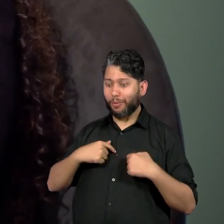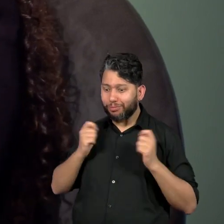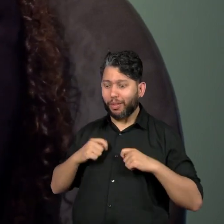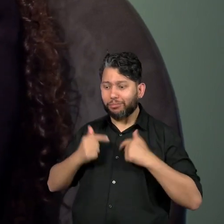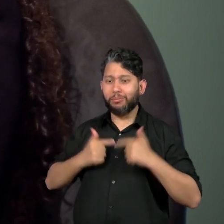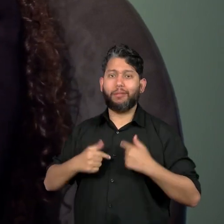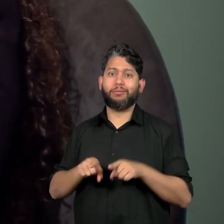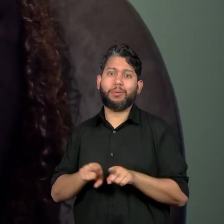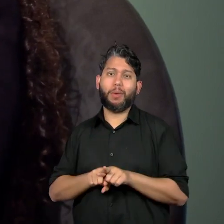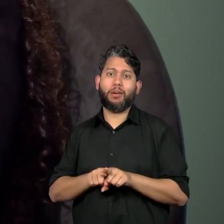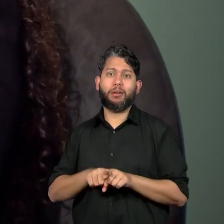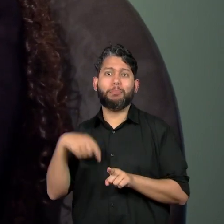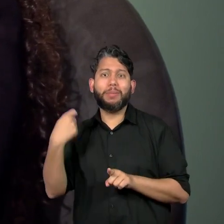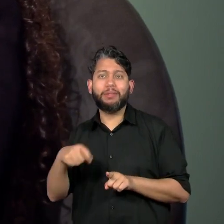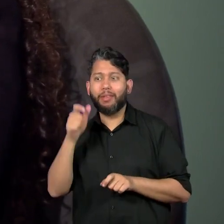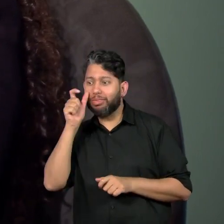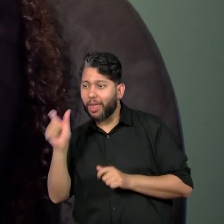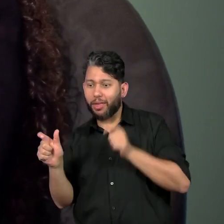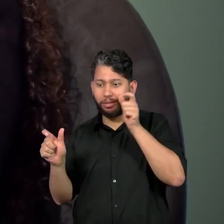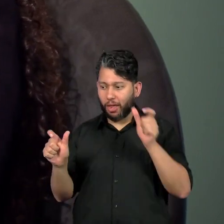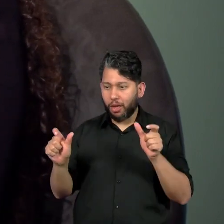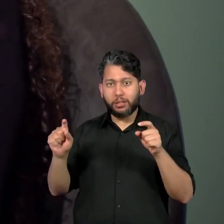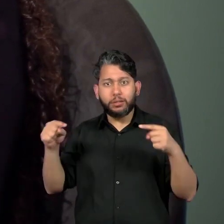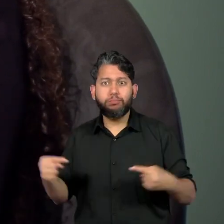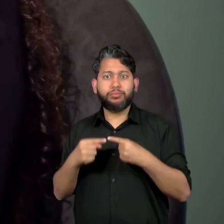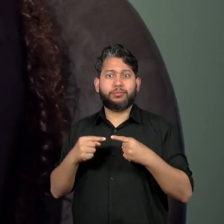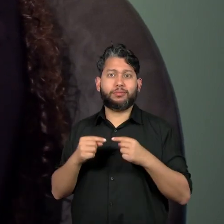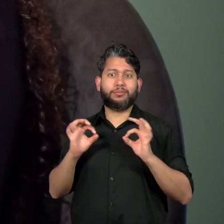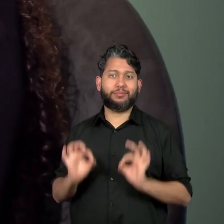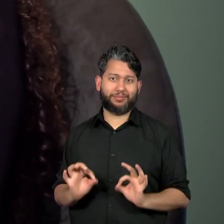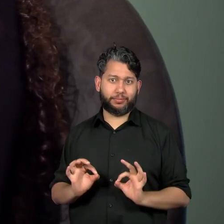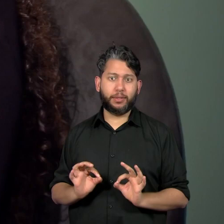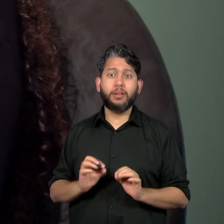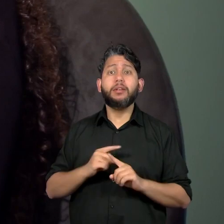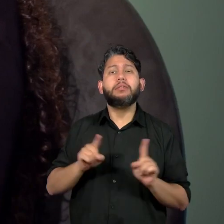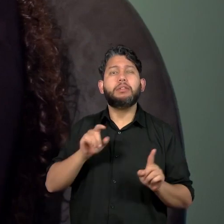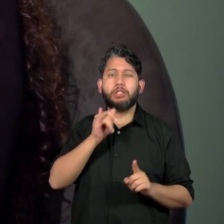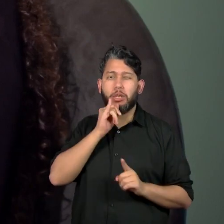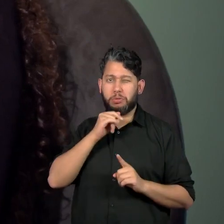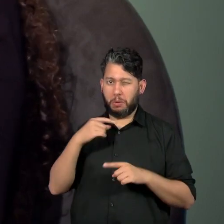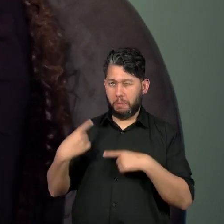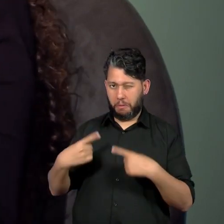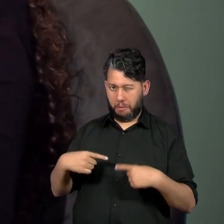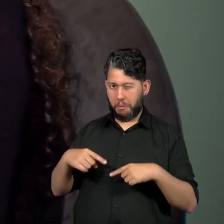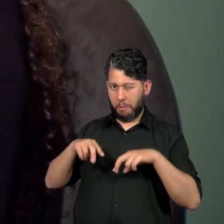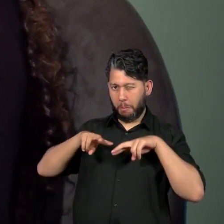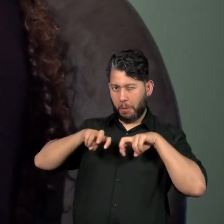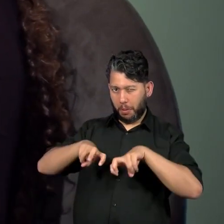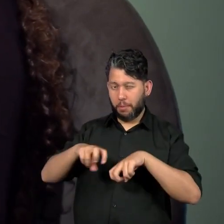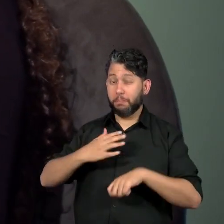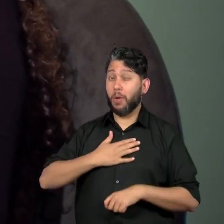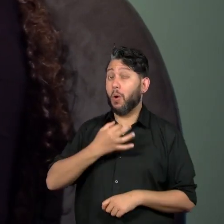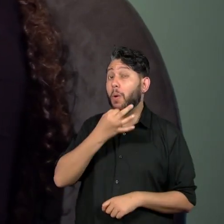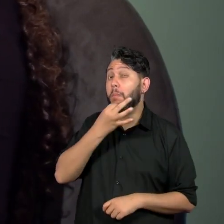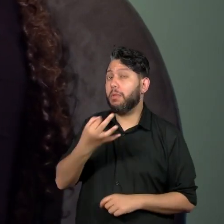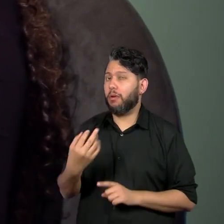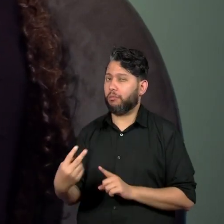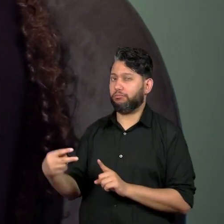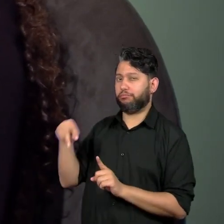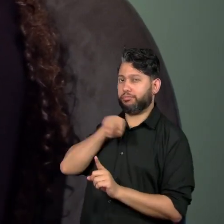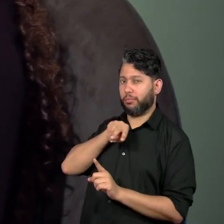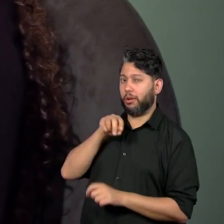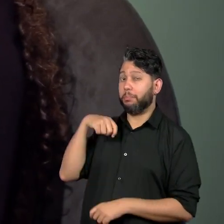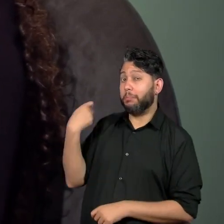casar os interesses, né? E aí, se a gente for um pouco mais a fundo na conversa, a minha visão é que a gente precisa ter um projeto